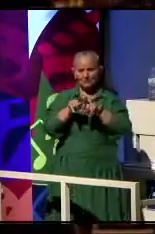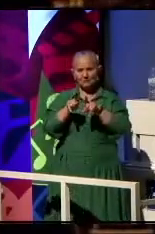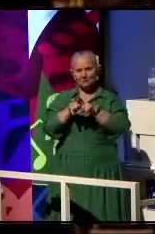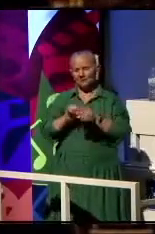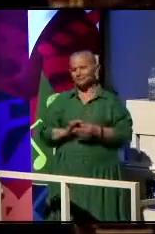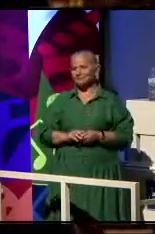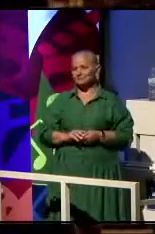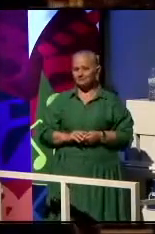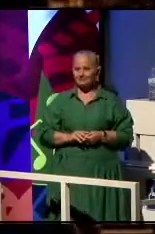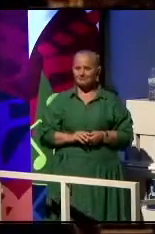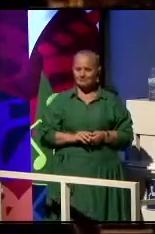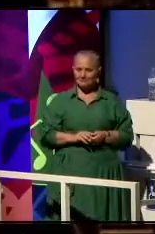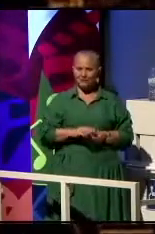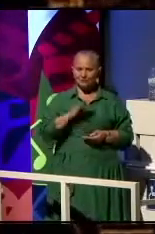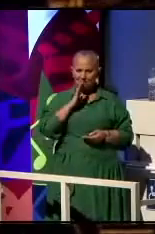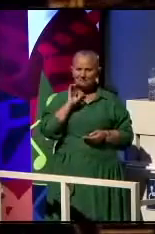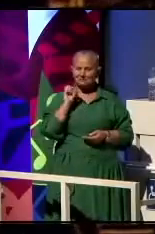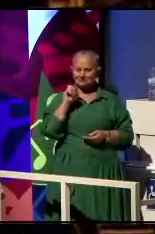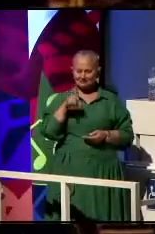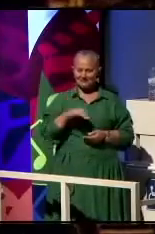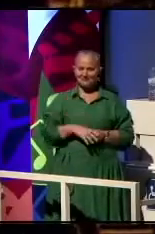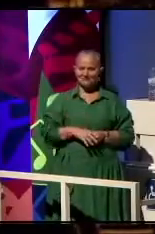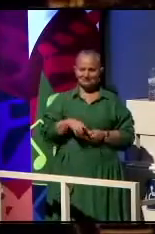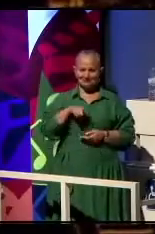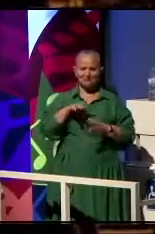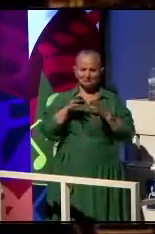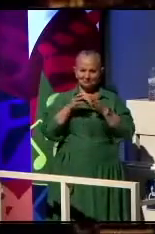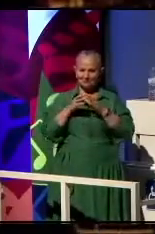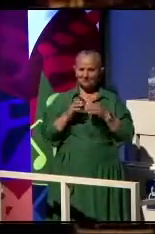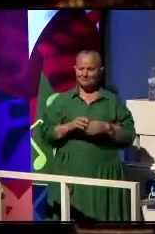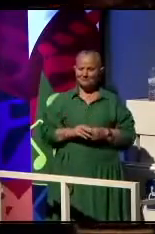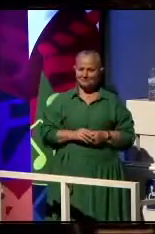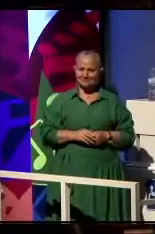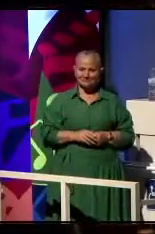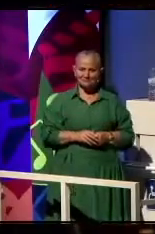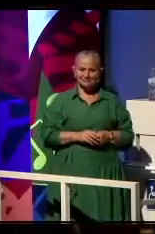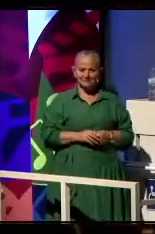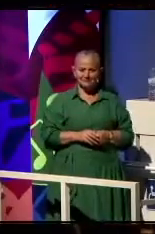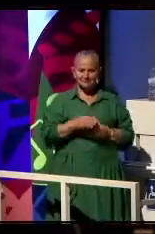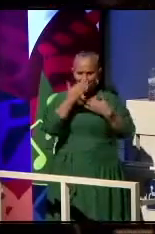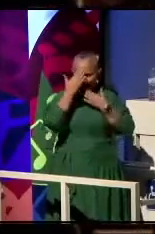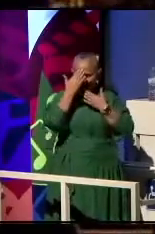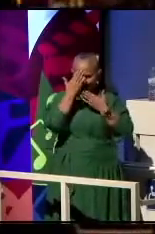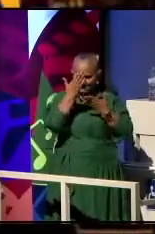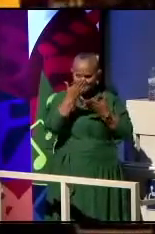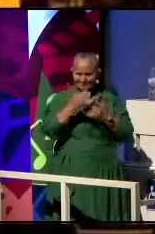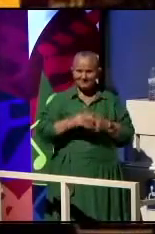Esquina. Né? Então, conheci, sim, tive essa oportunidade. Obrigado.